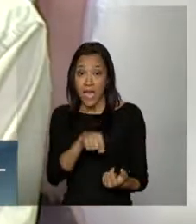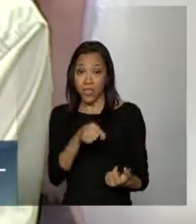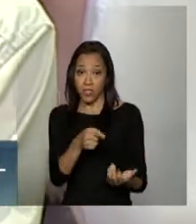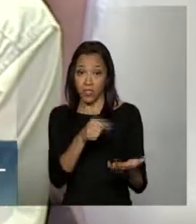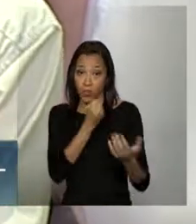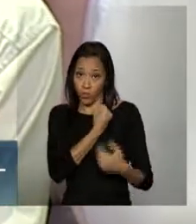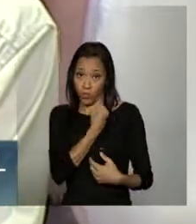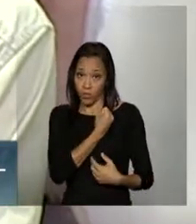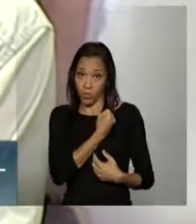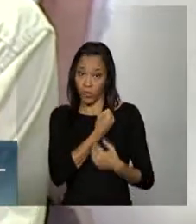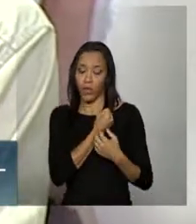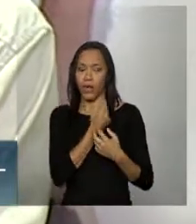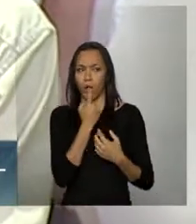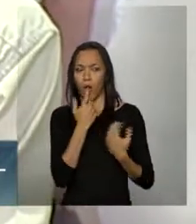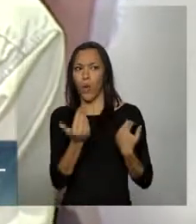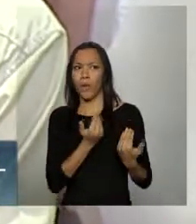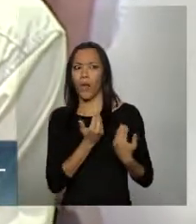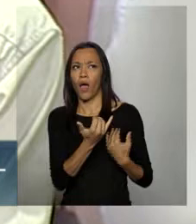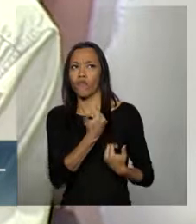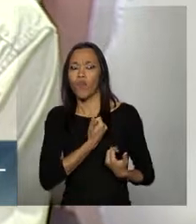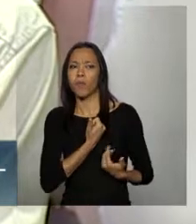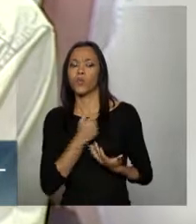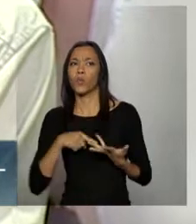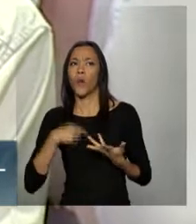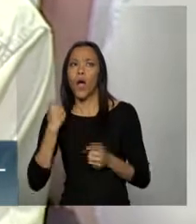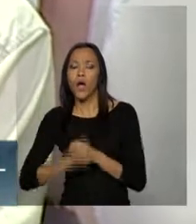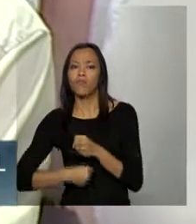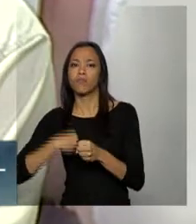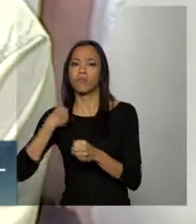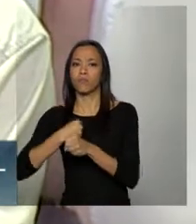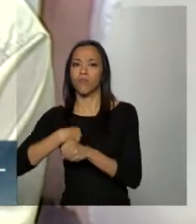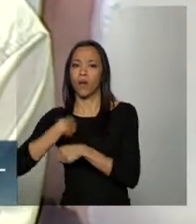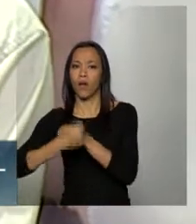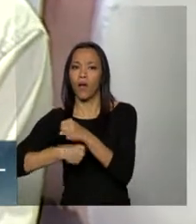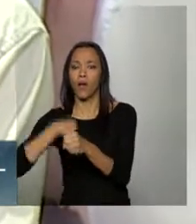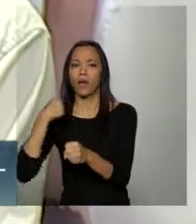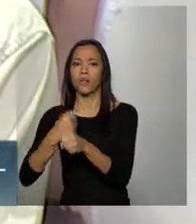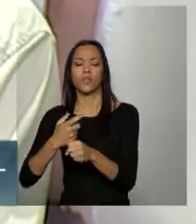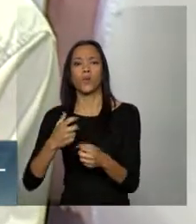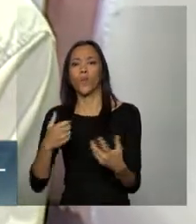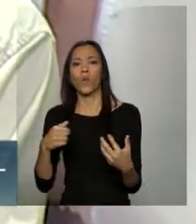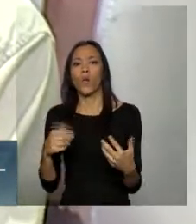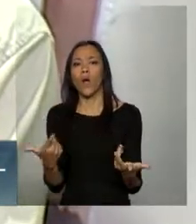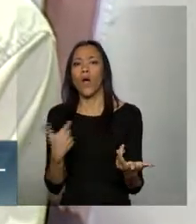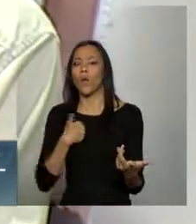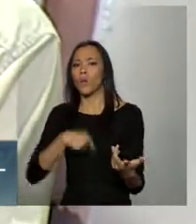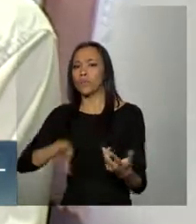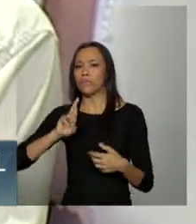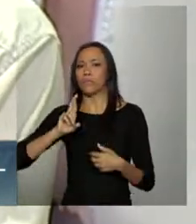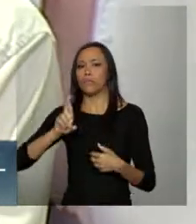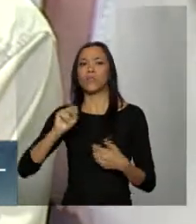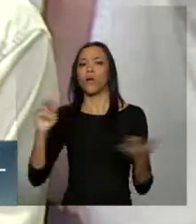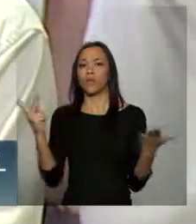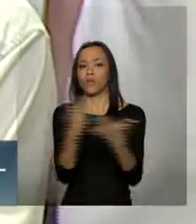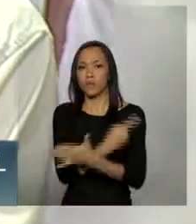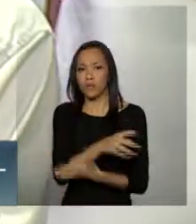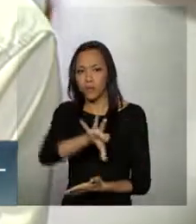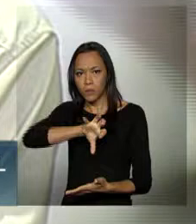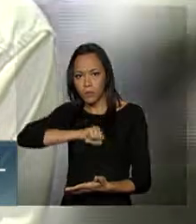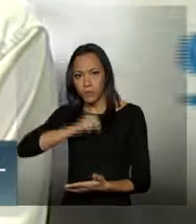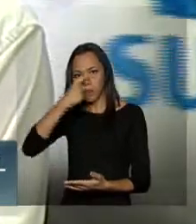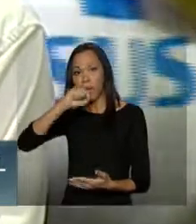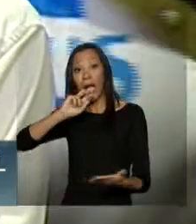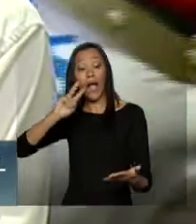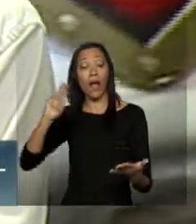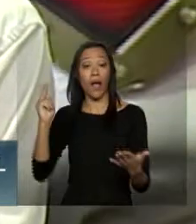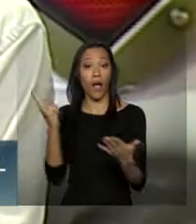gente comparar ano a ano, observando qual é o papel relativo da influenza entre as causas de morte